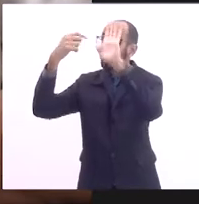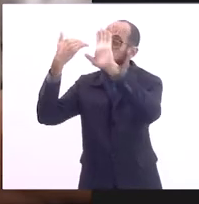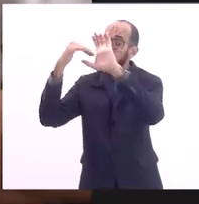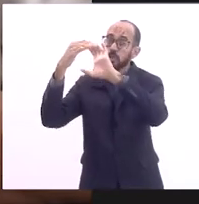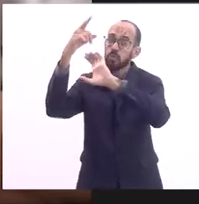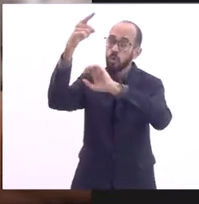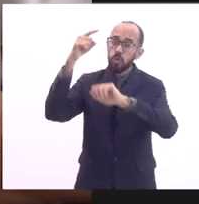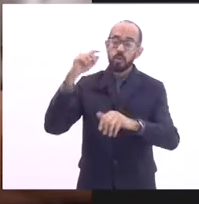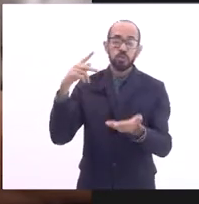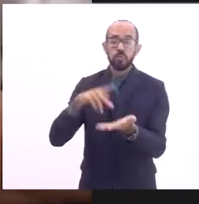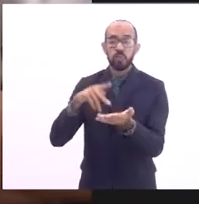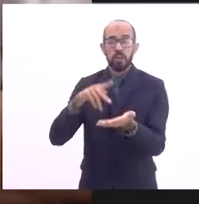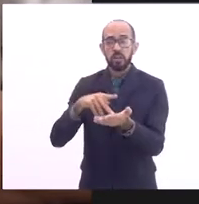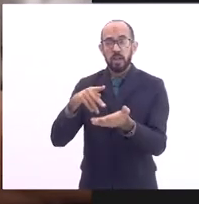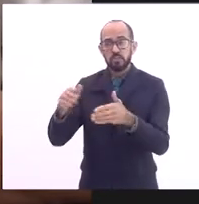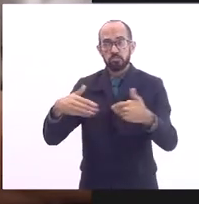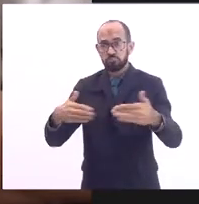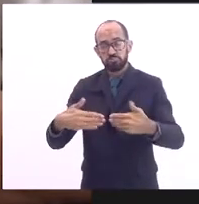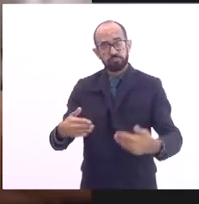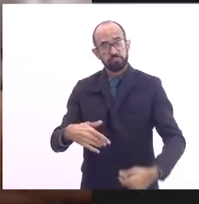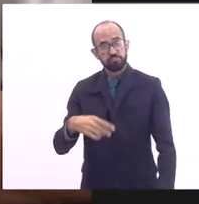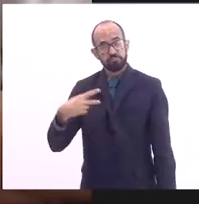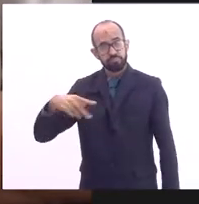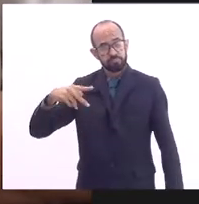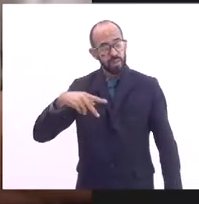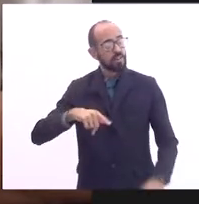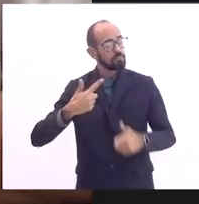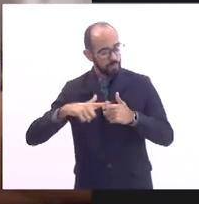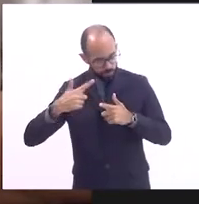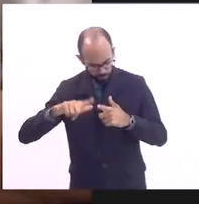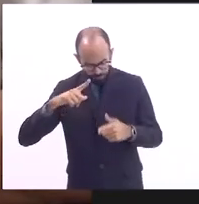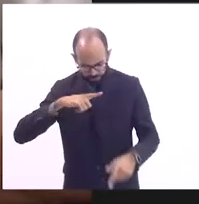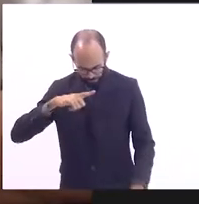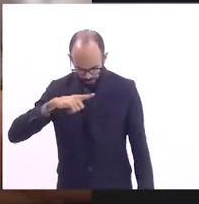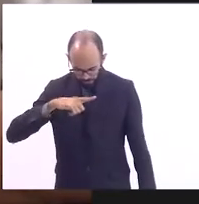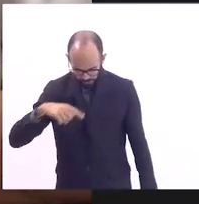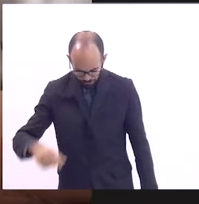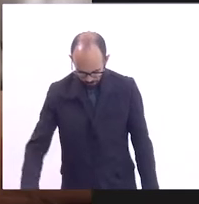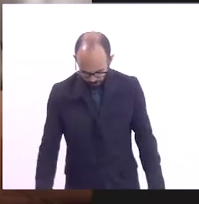efetivamente, a parte operacional tem problemas.